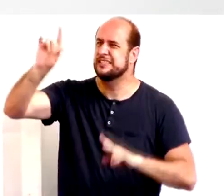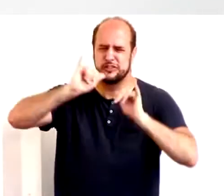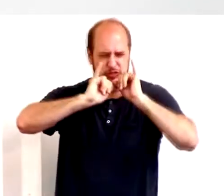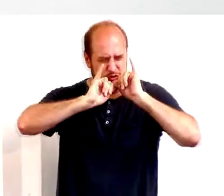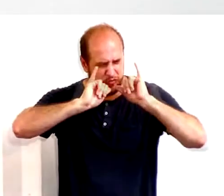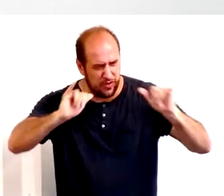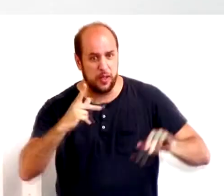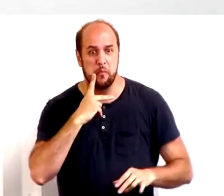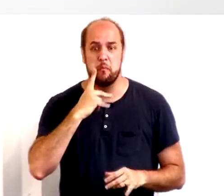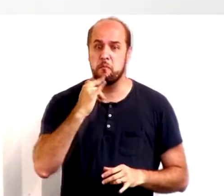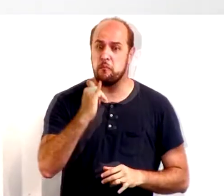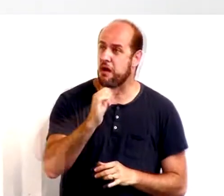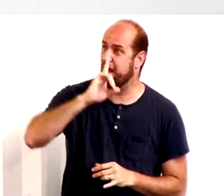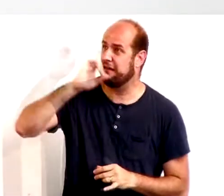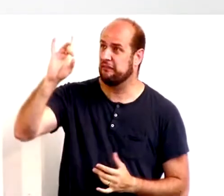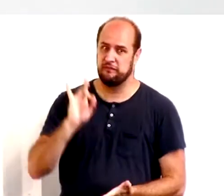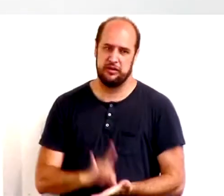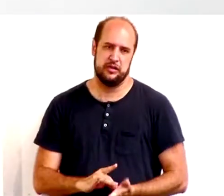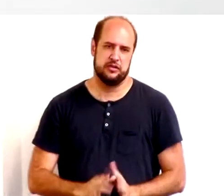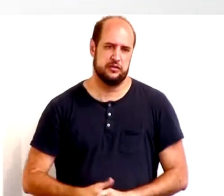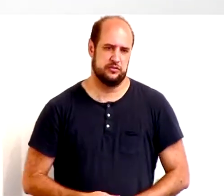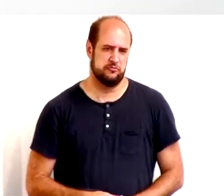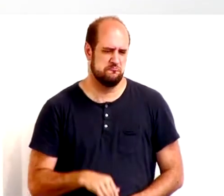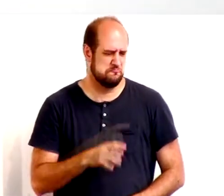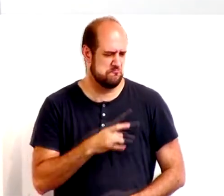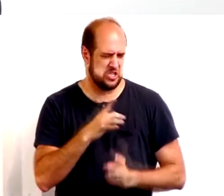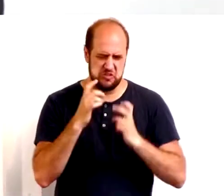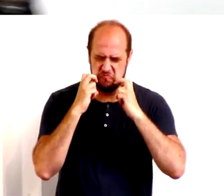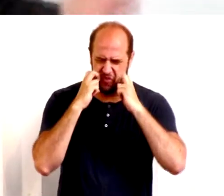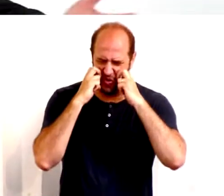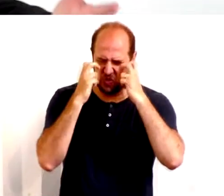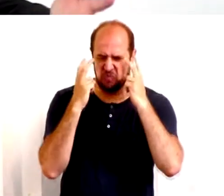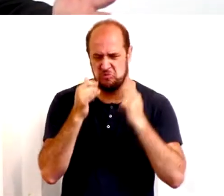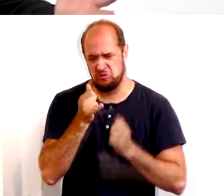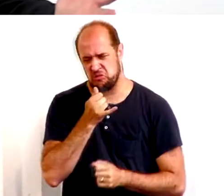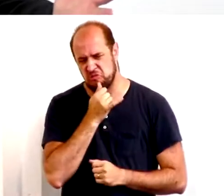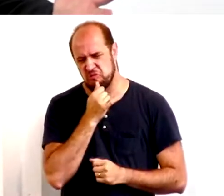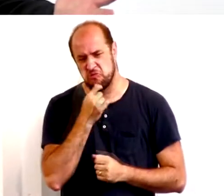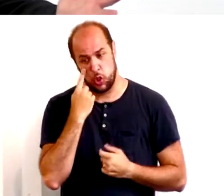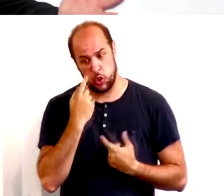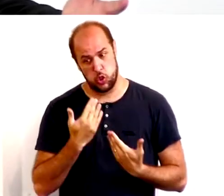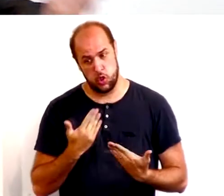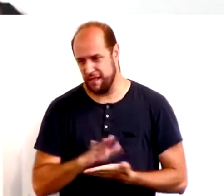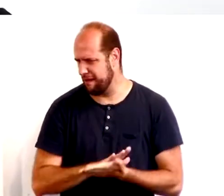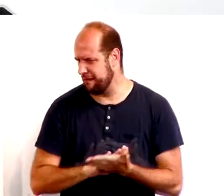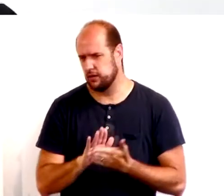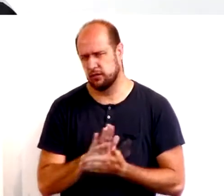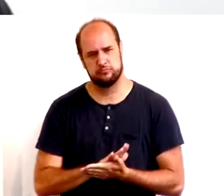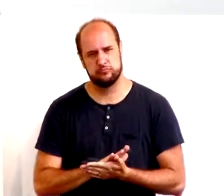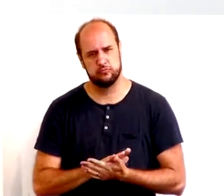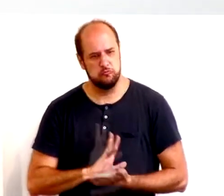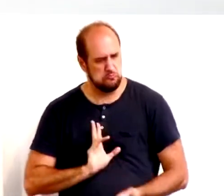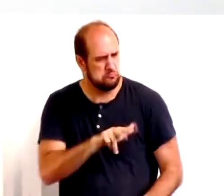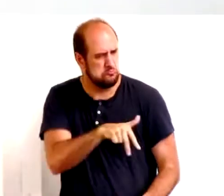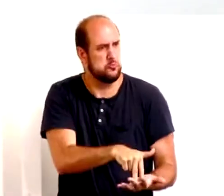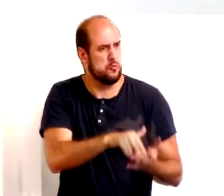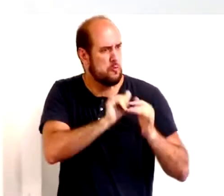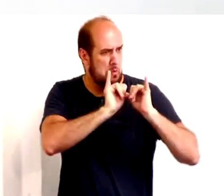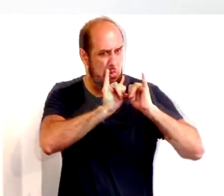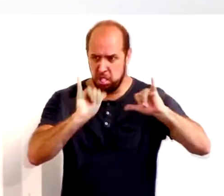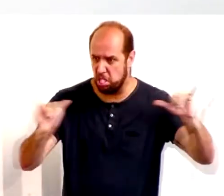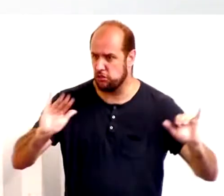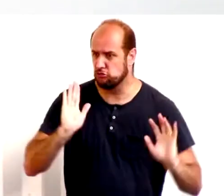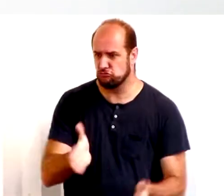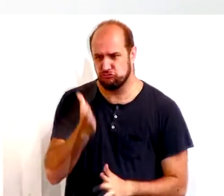seu Pai. Eles não têm medo, vergonha, tristeza, dúvidas, eles não se calam porque eles sabem quem é o